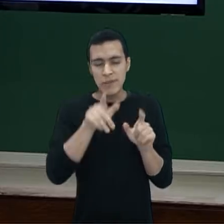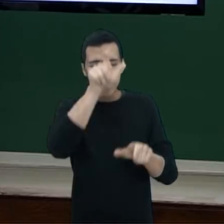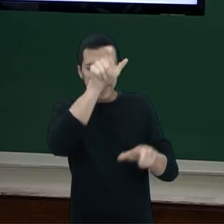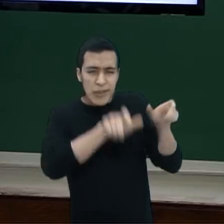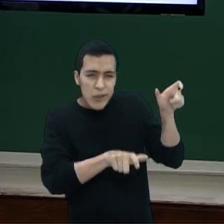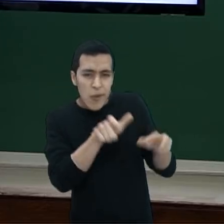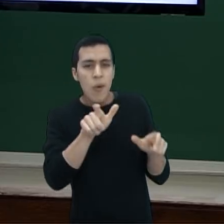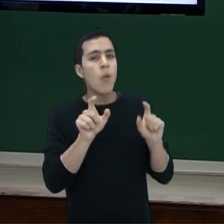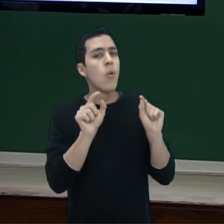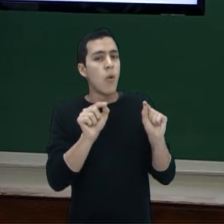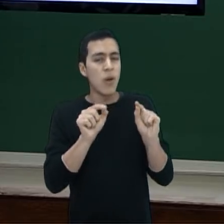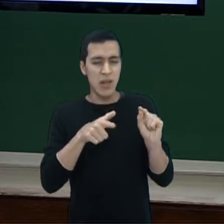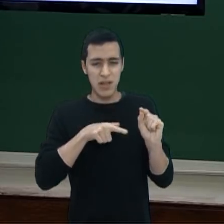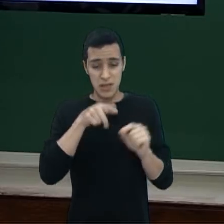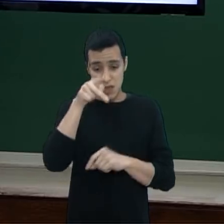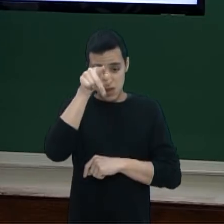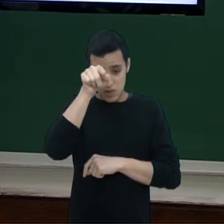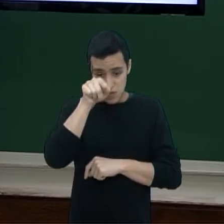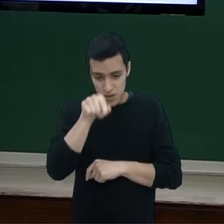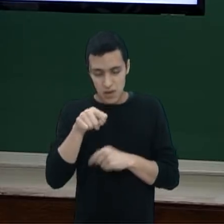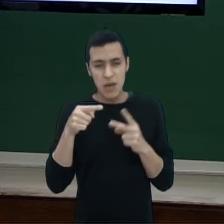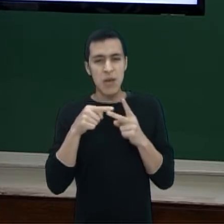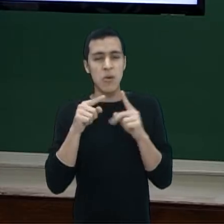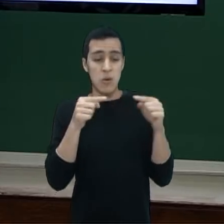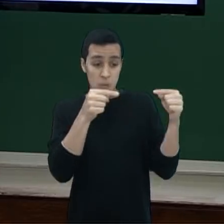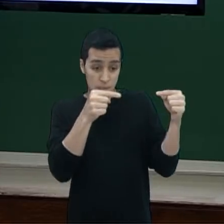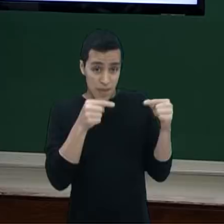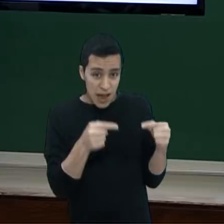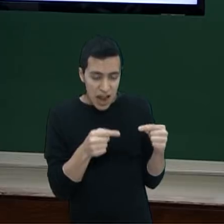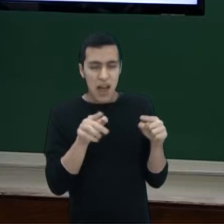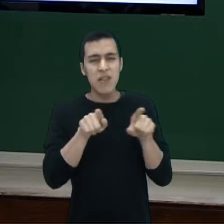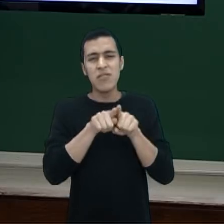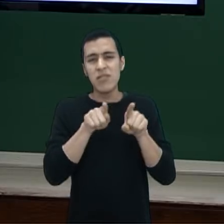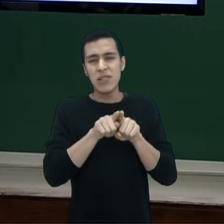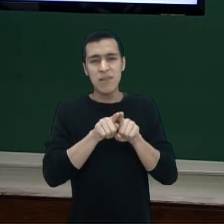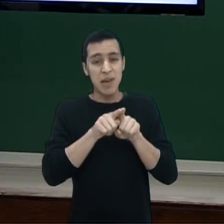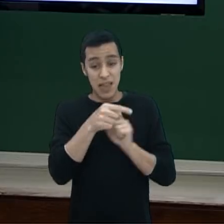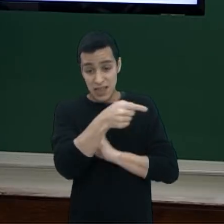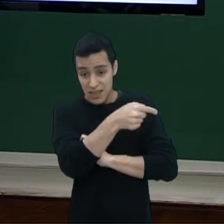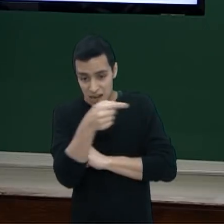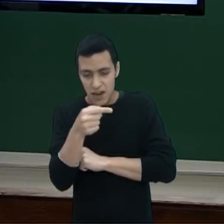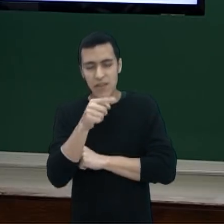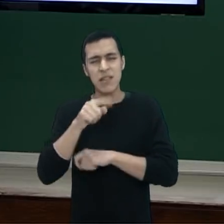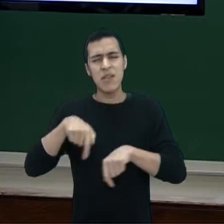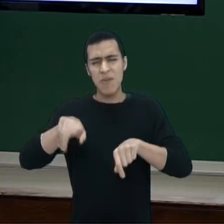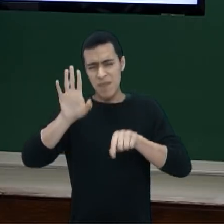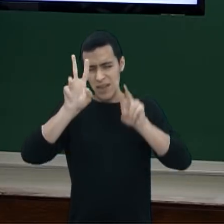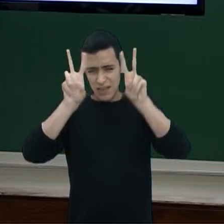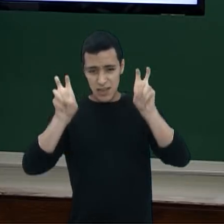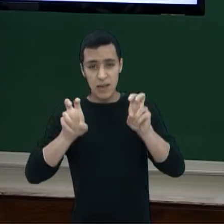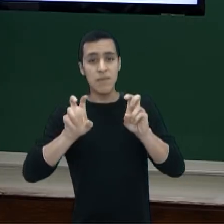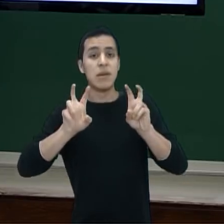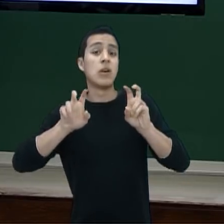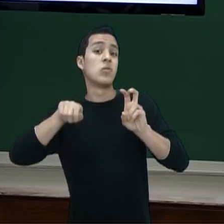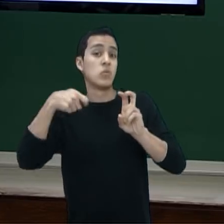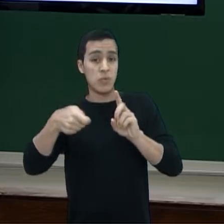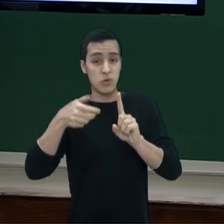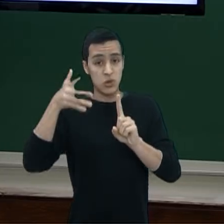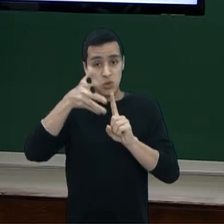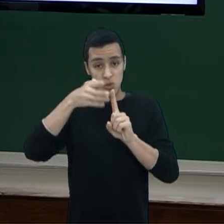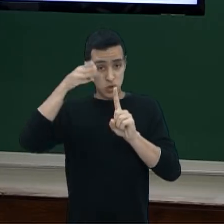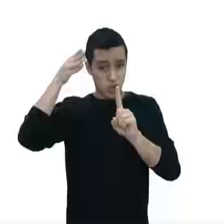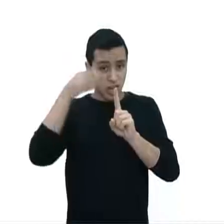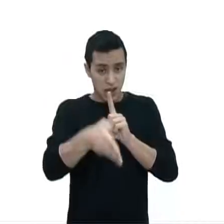né? Então usa lá 2 pontos, parágrafo, travessão e aspas para fazer a marcação desse discurso direto. Temos